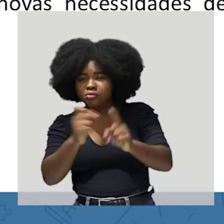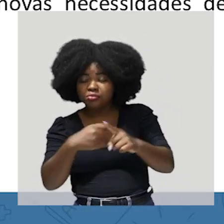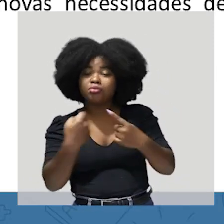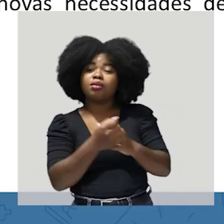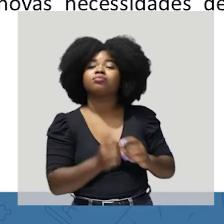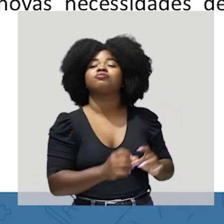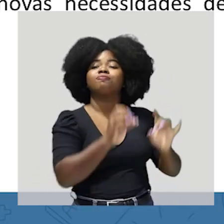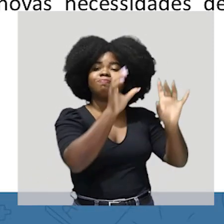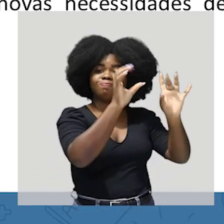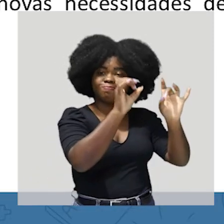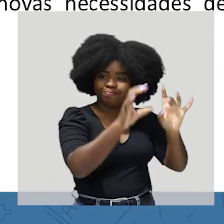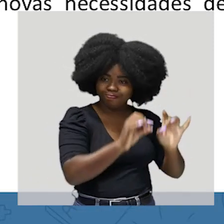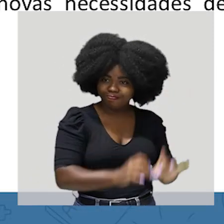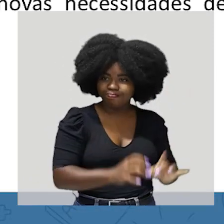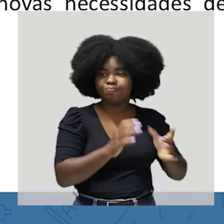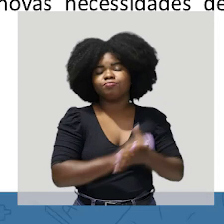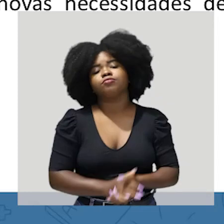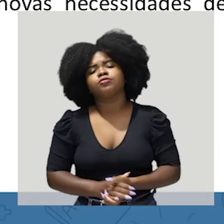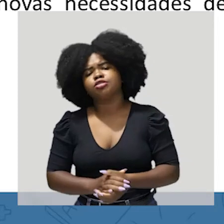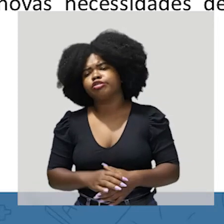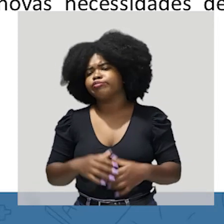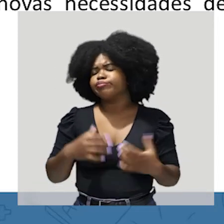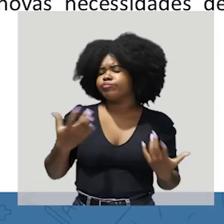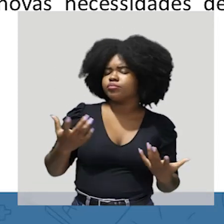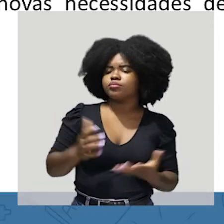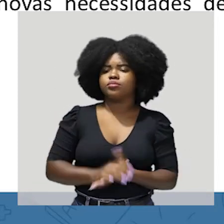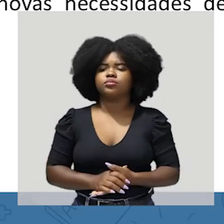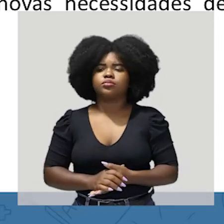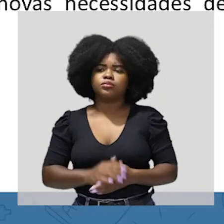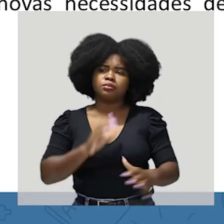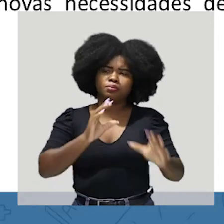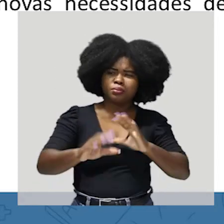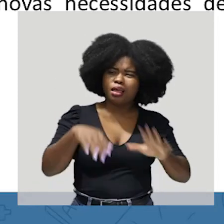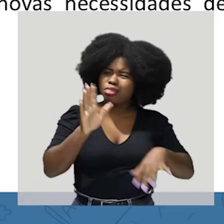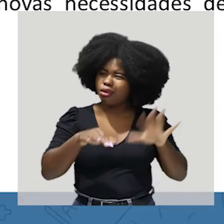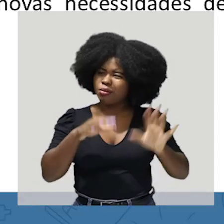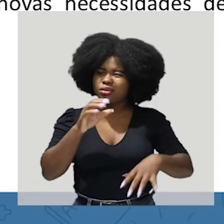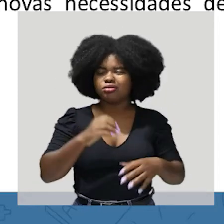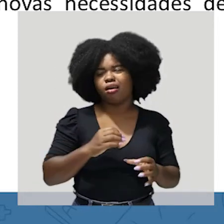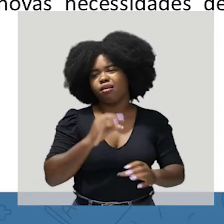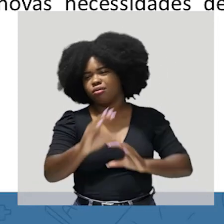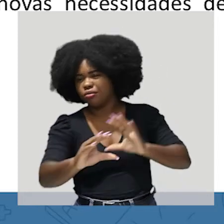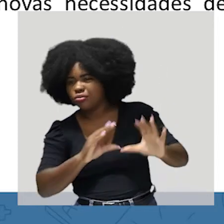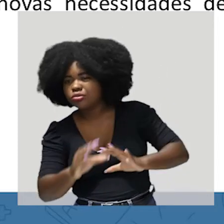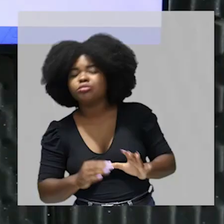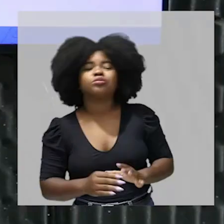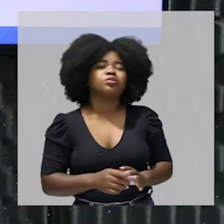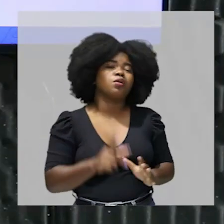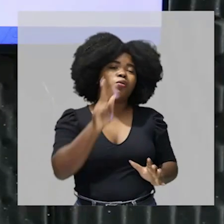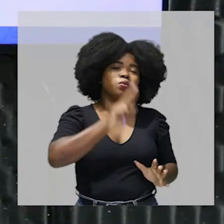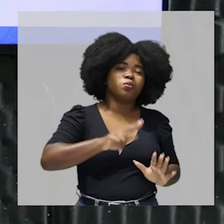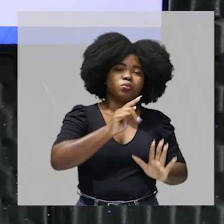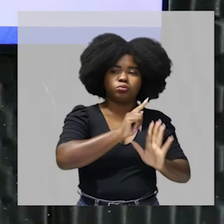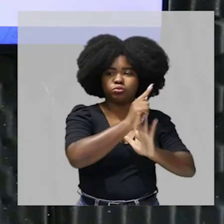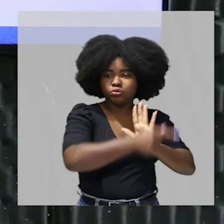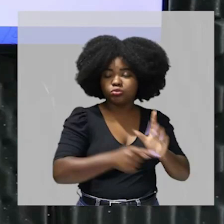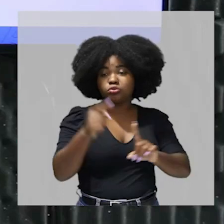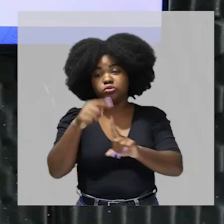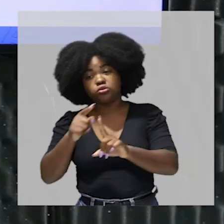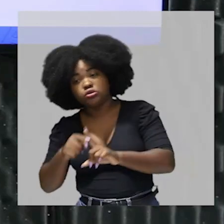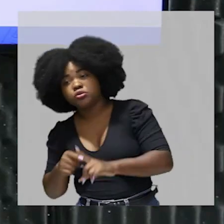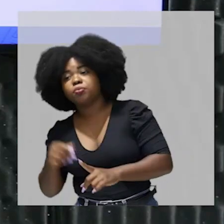social específica Então dependendo da minha intenção comunicativa eu uso um gênero dentro de uma tipologia né um texto uma tipologia